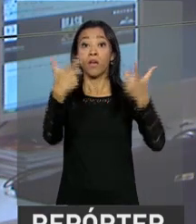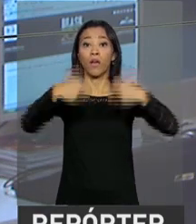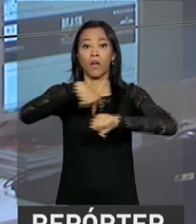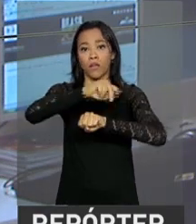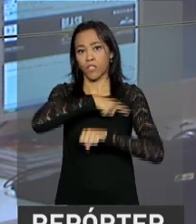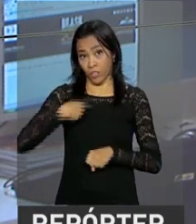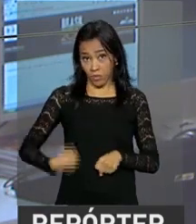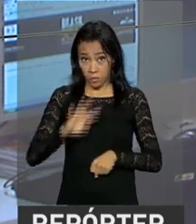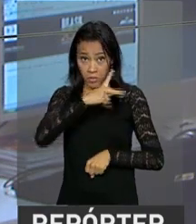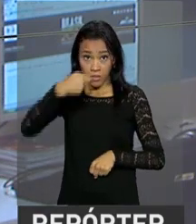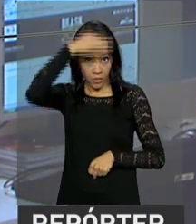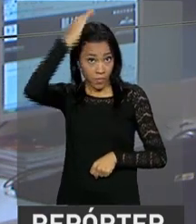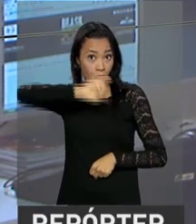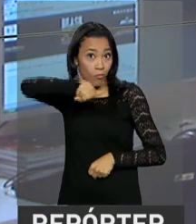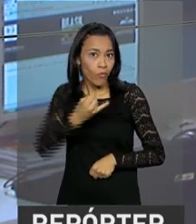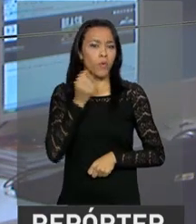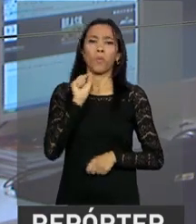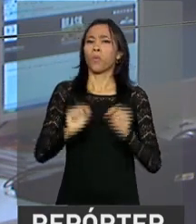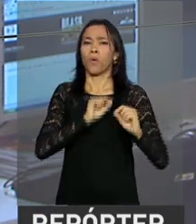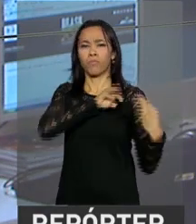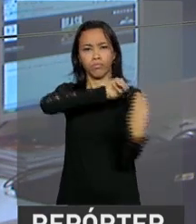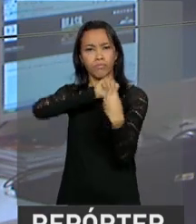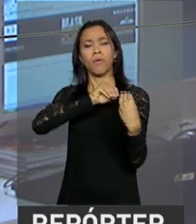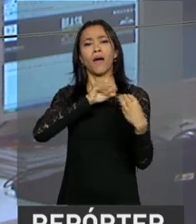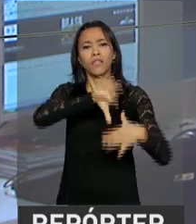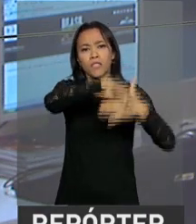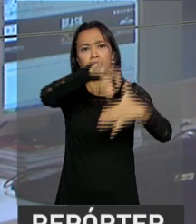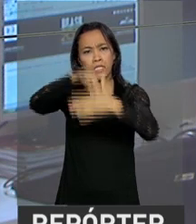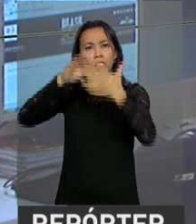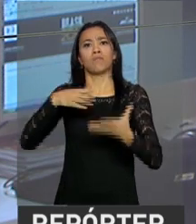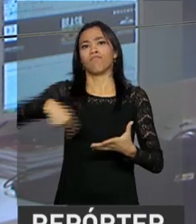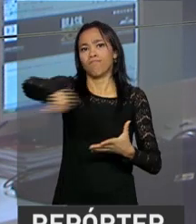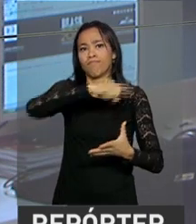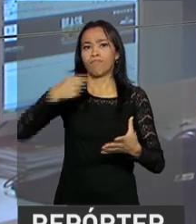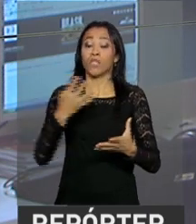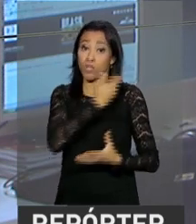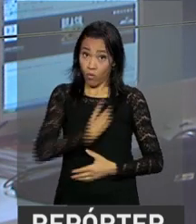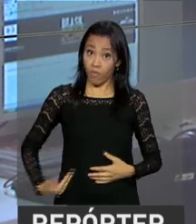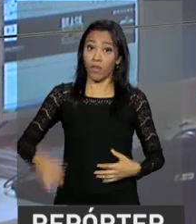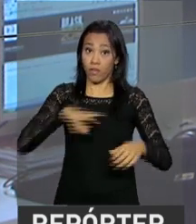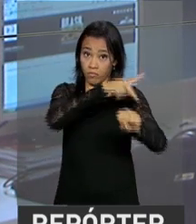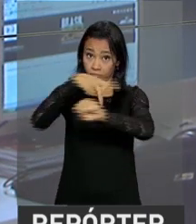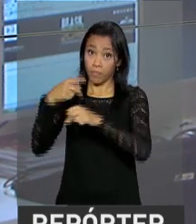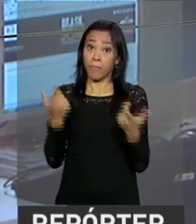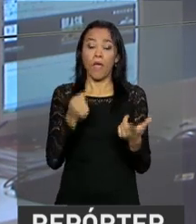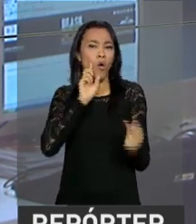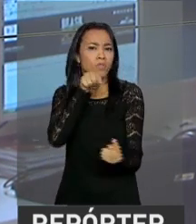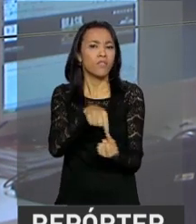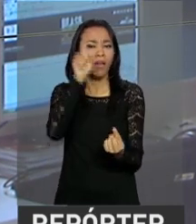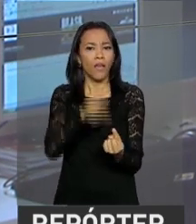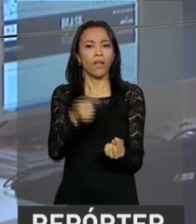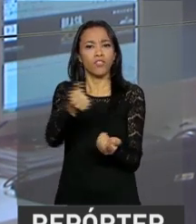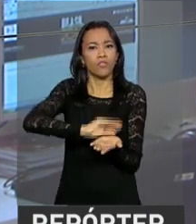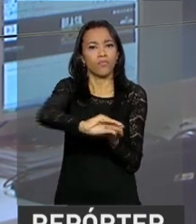presidente Michel Temer aproveitou a oportunidade para se encontrar com chefes de Estado e governo. O foco das reuniões foi atrair investimentos